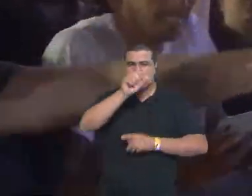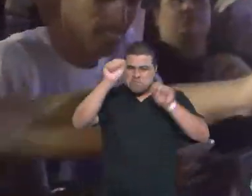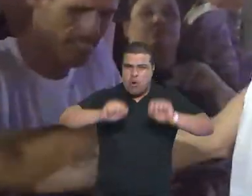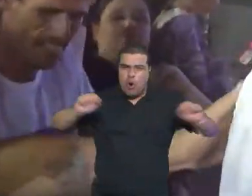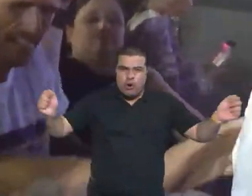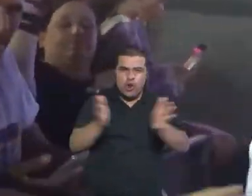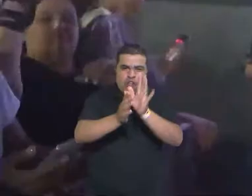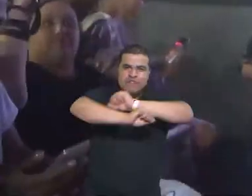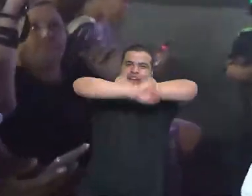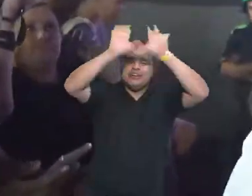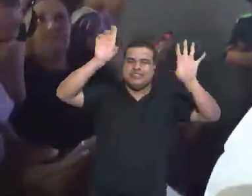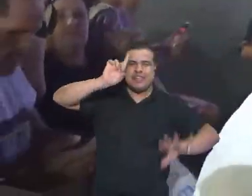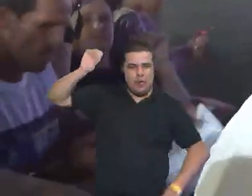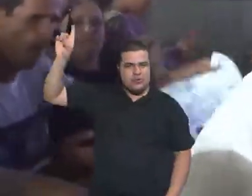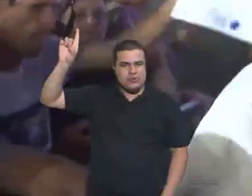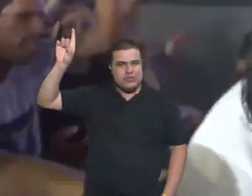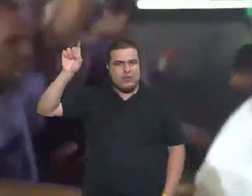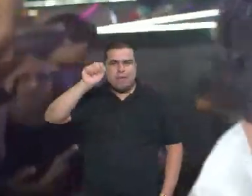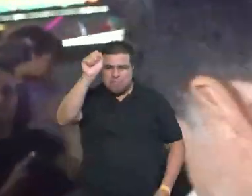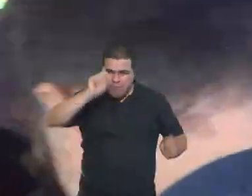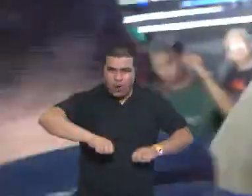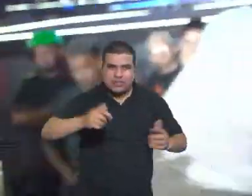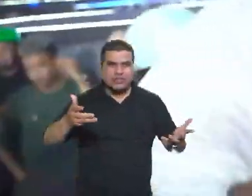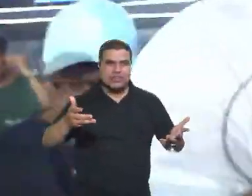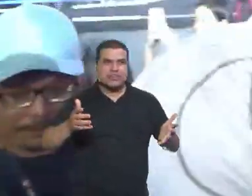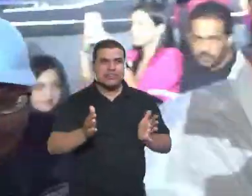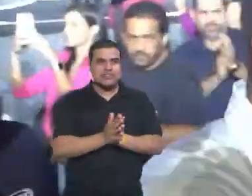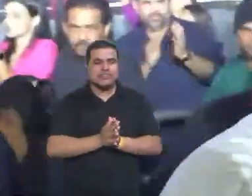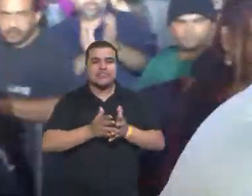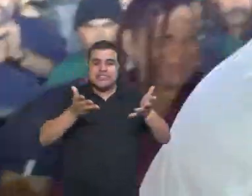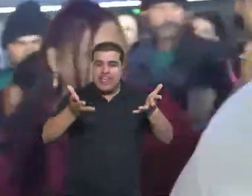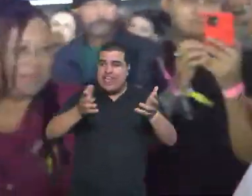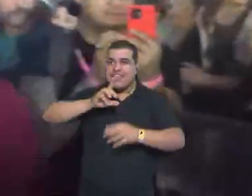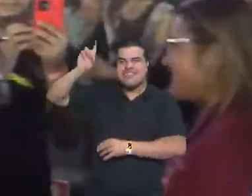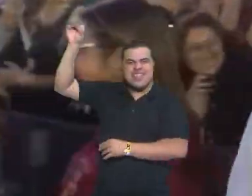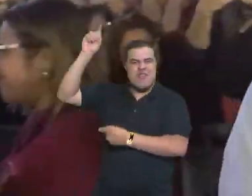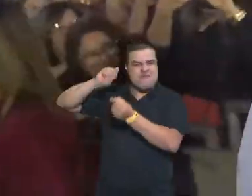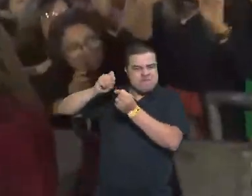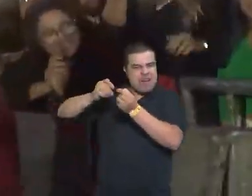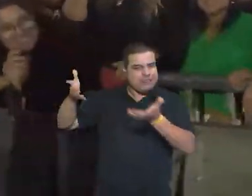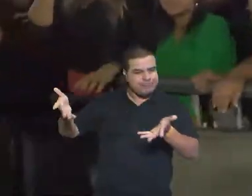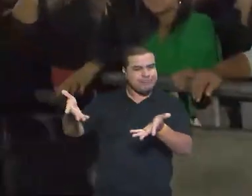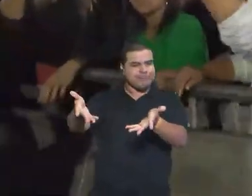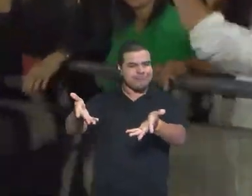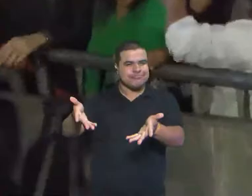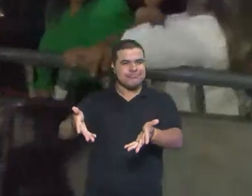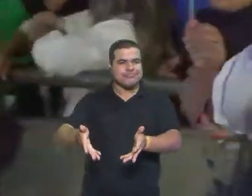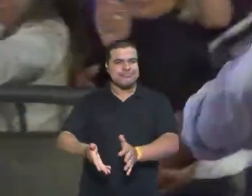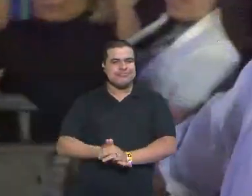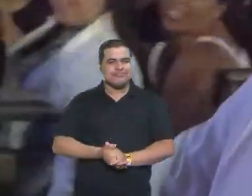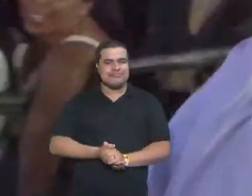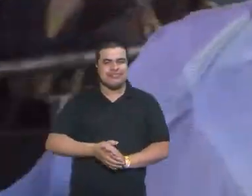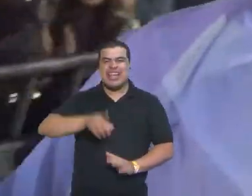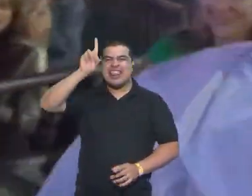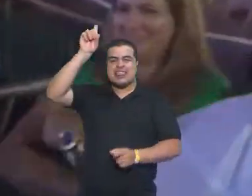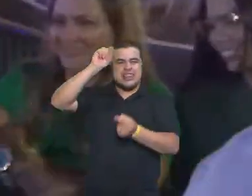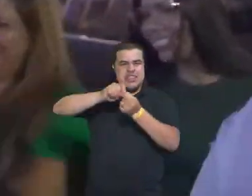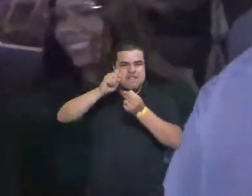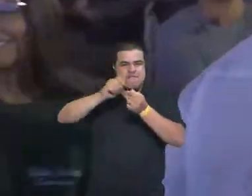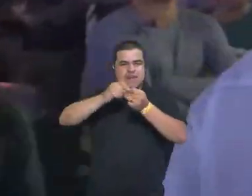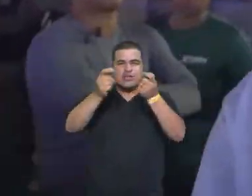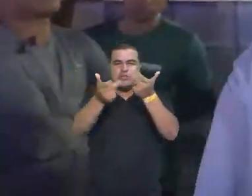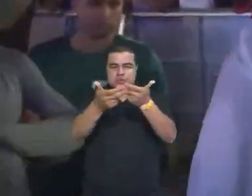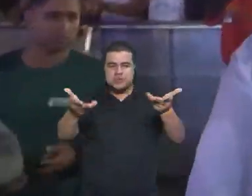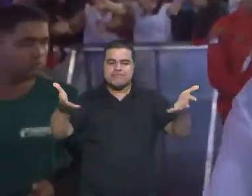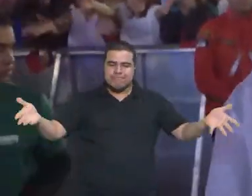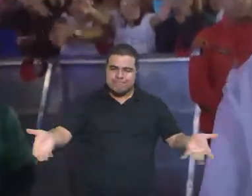pode verificar a Deus por isso é assim que Deus faz é assim que Deus